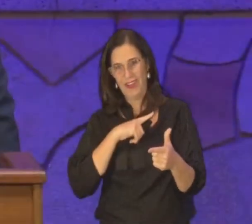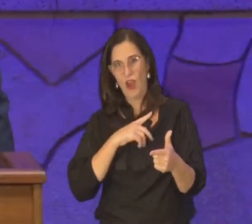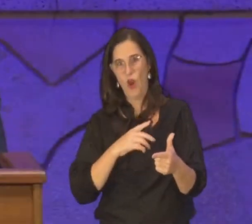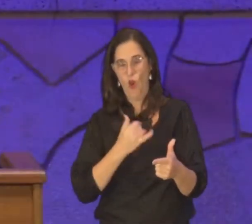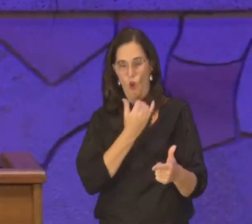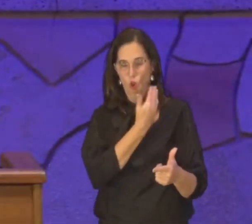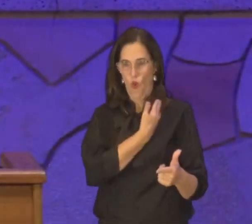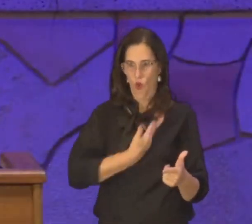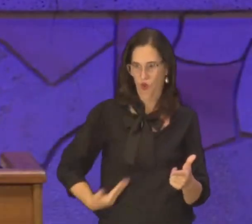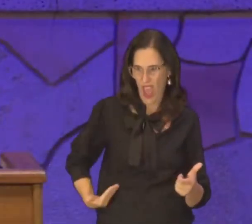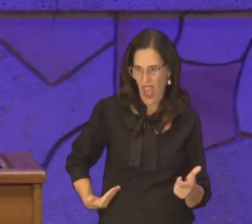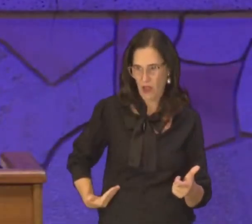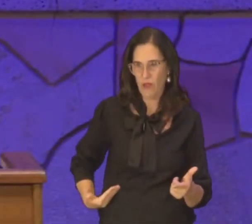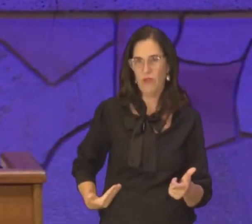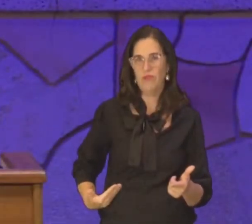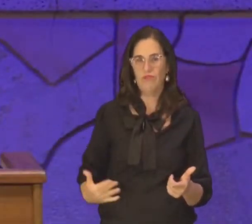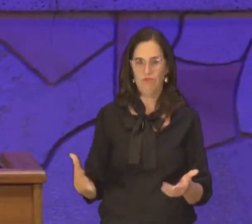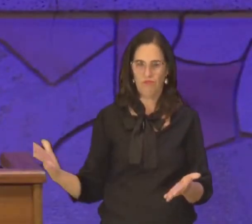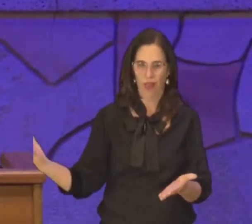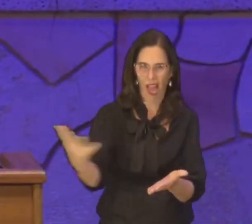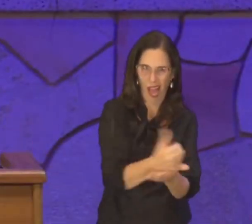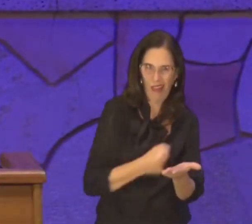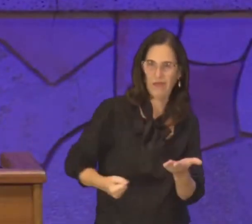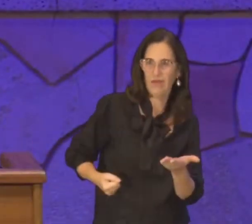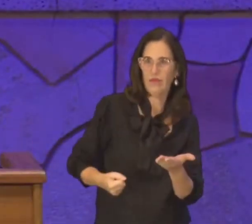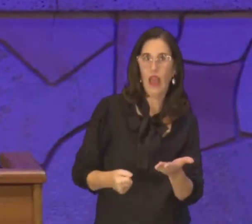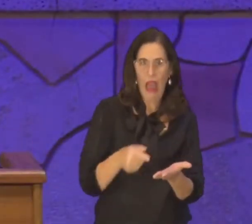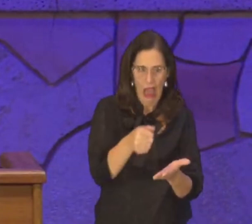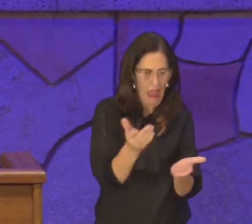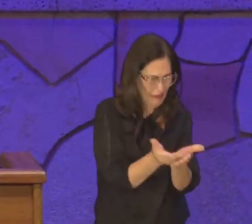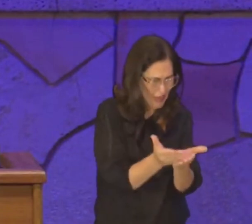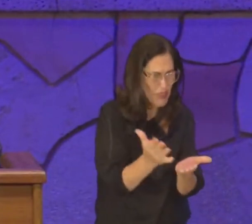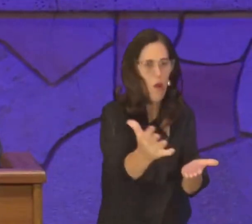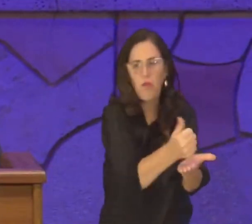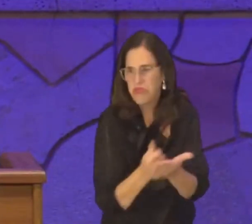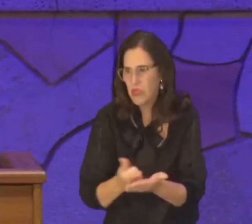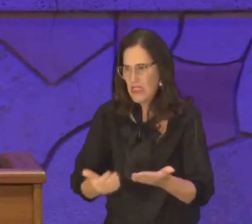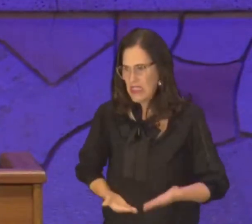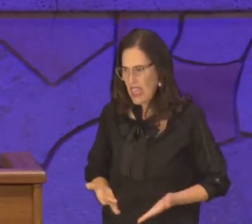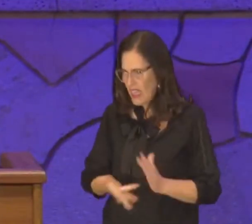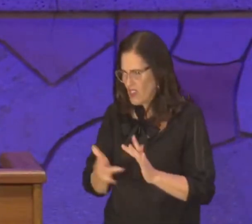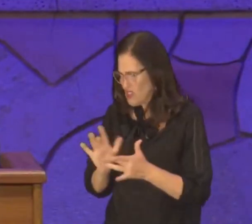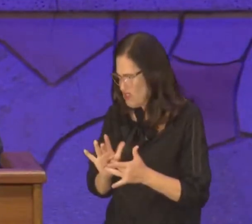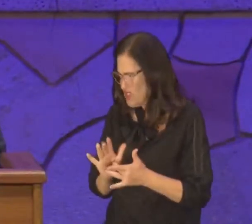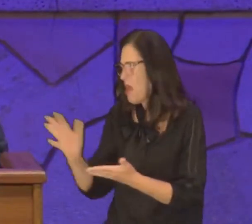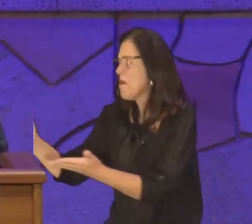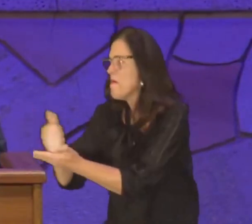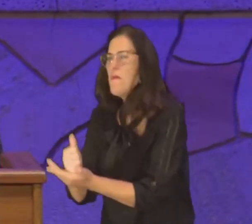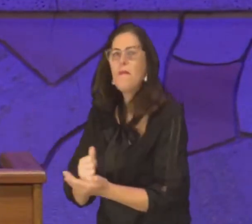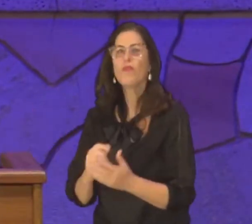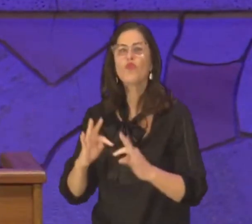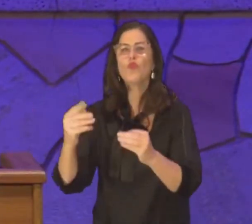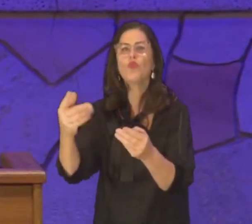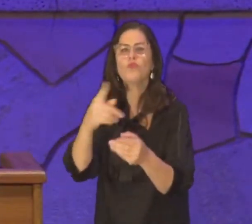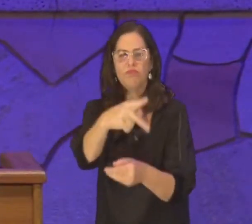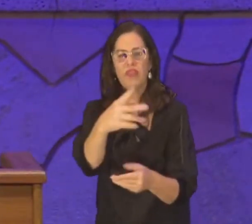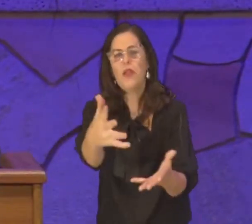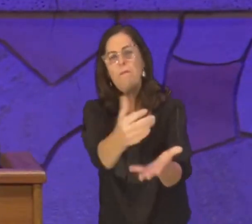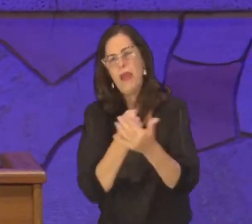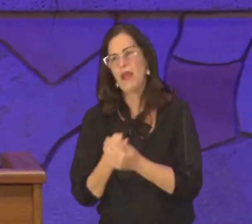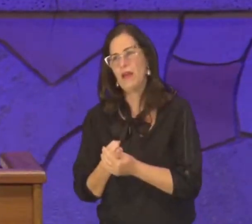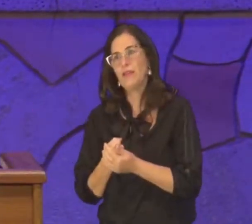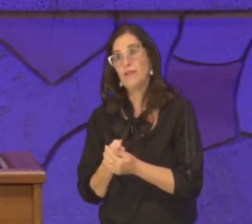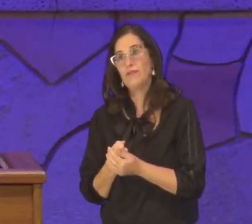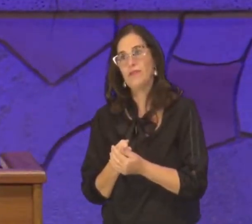O Estado ia lá e tomava conta de tudo. É crente, é cristão, segue o Nazareno, pega tudo que é deles. E